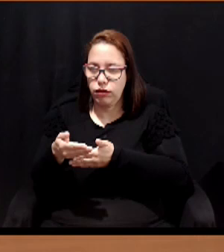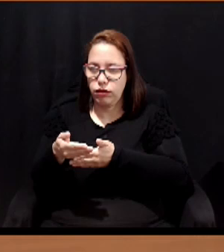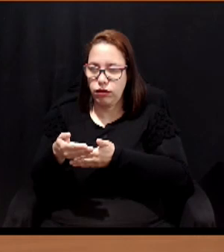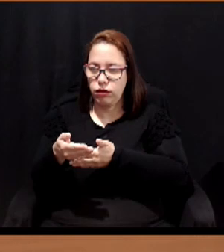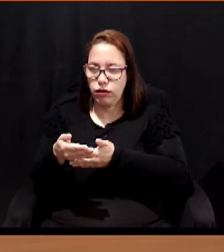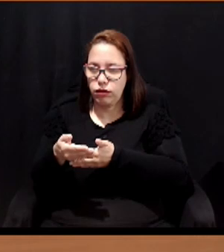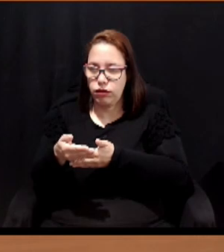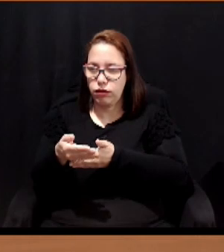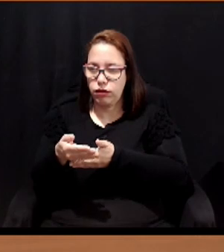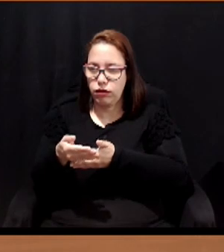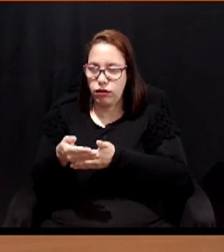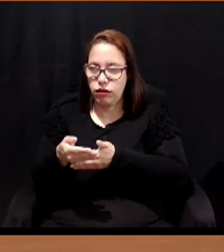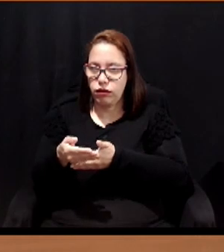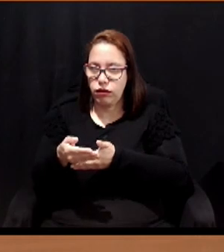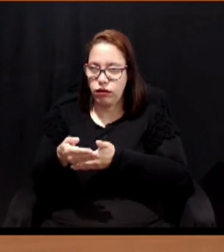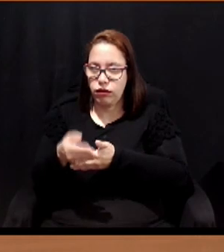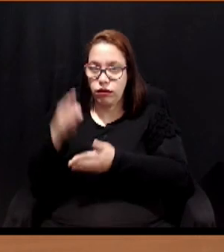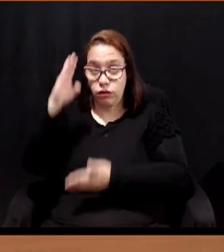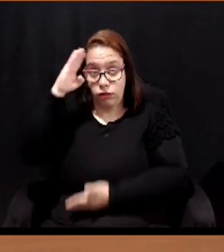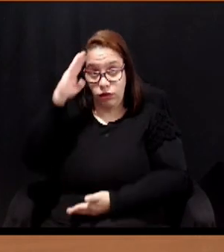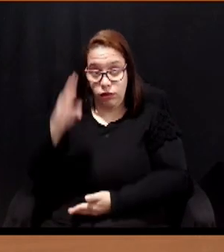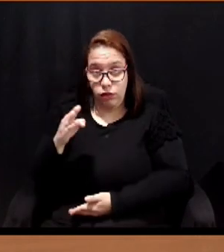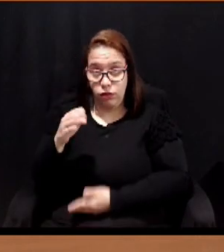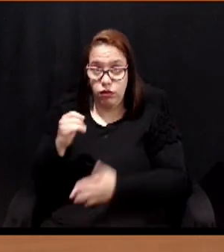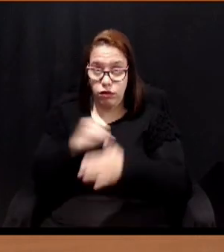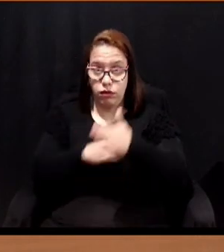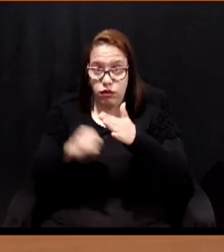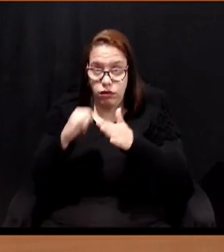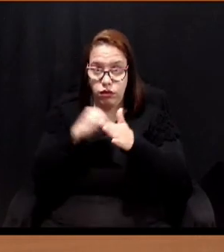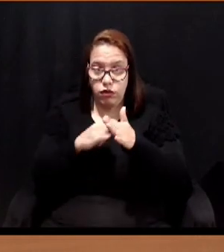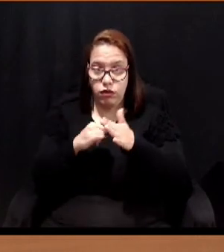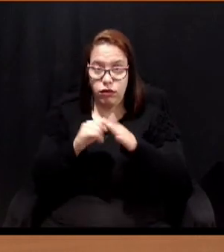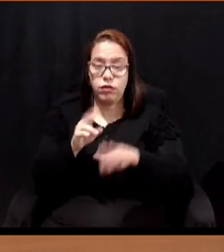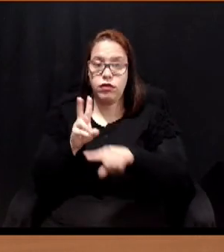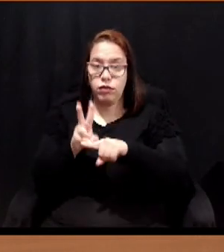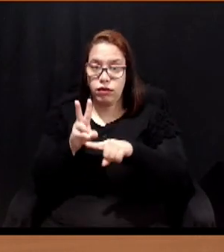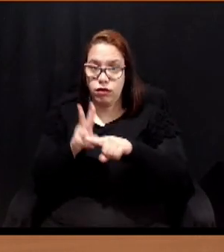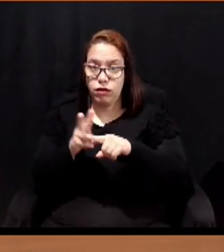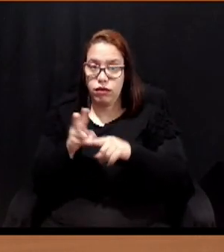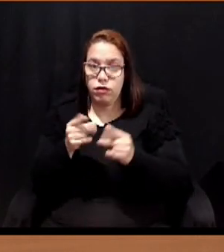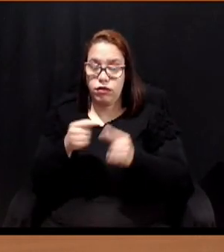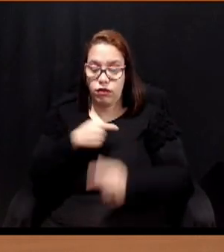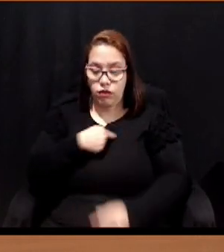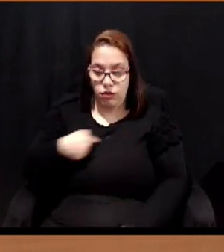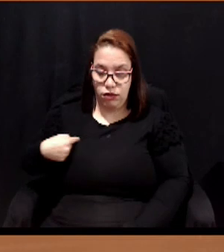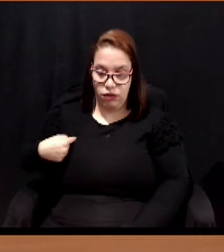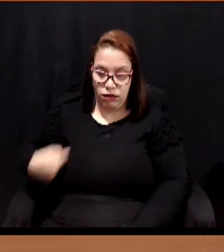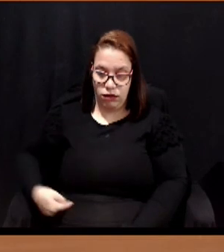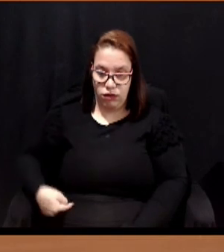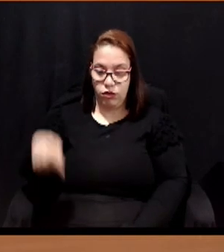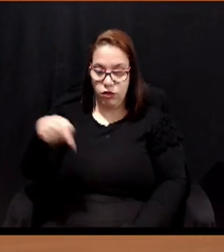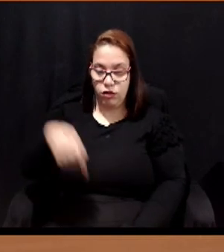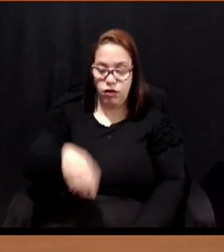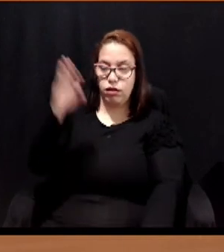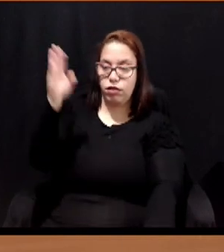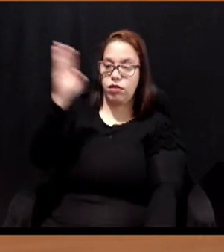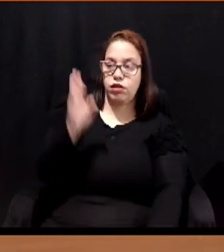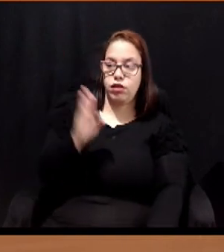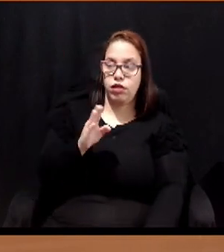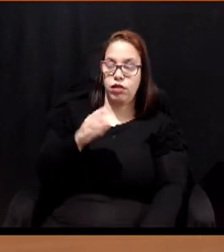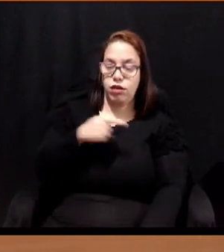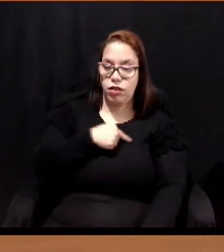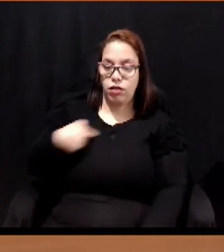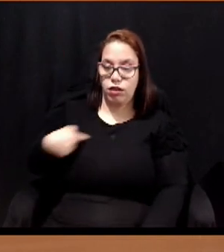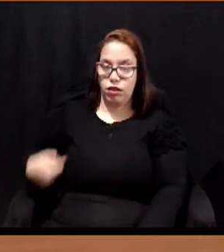com a principal instituição que cuida dos negócios da China aqui no Brasil, que é a China